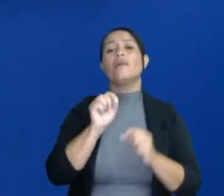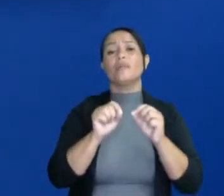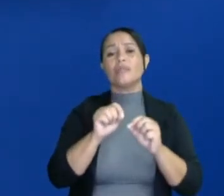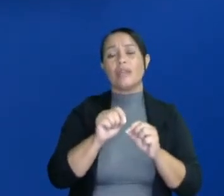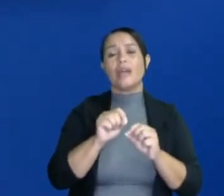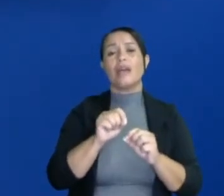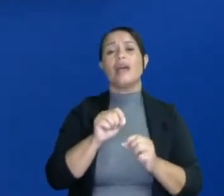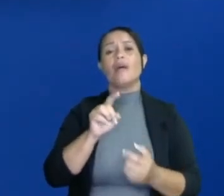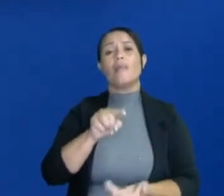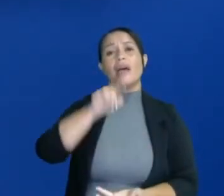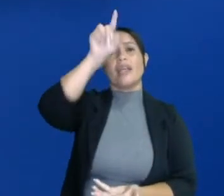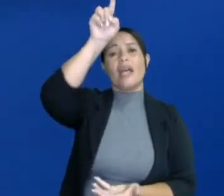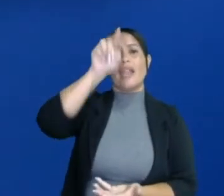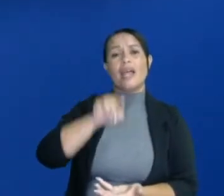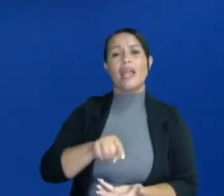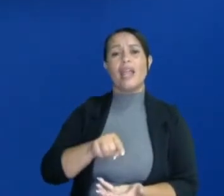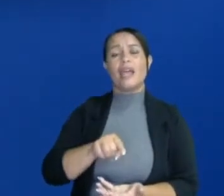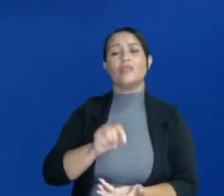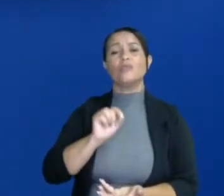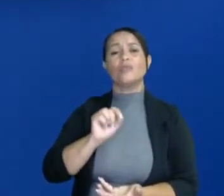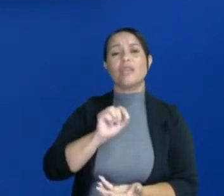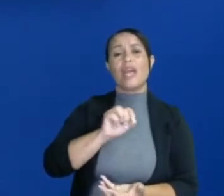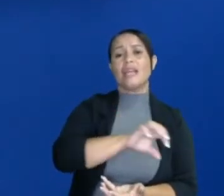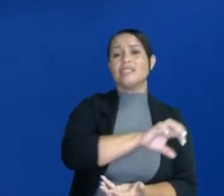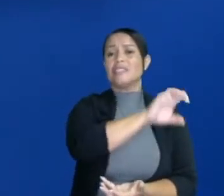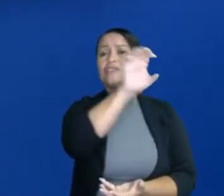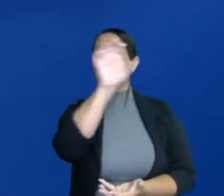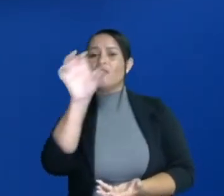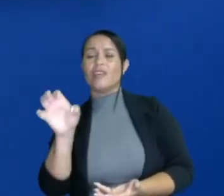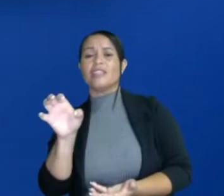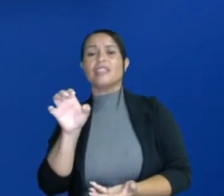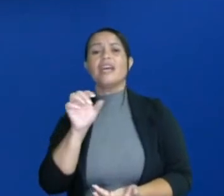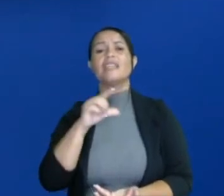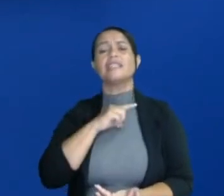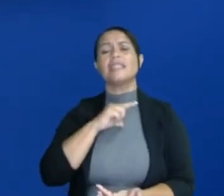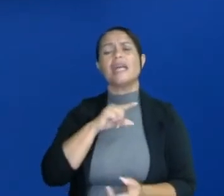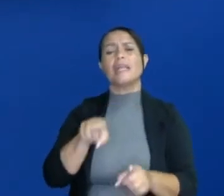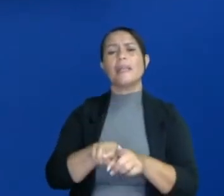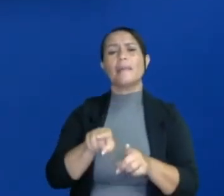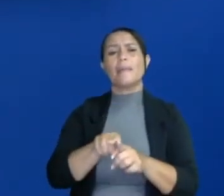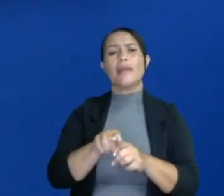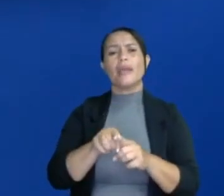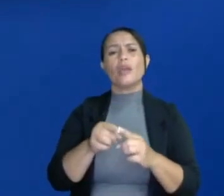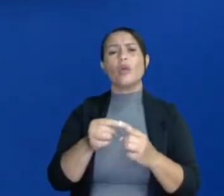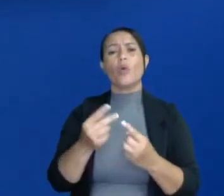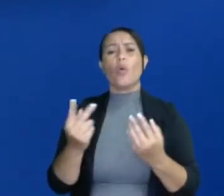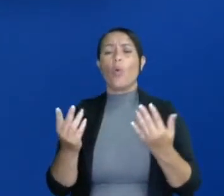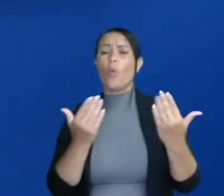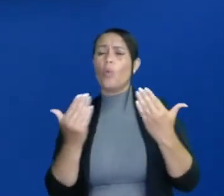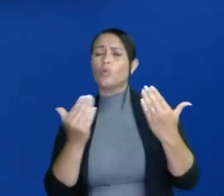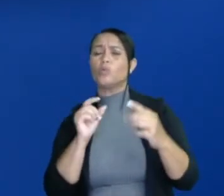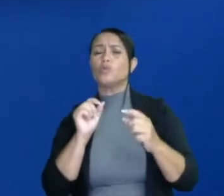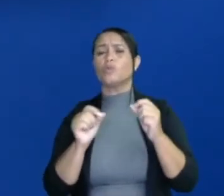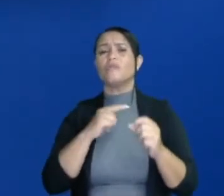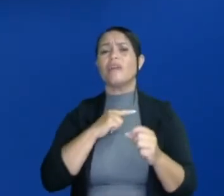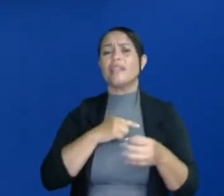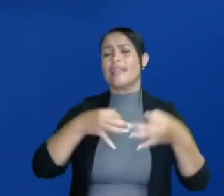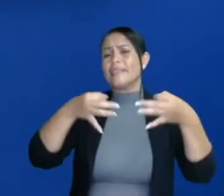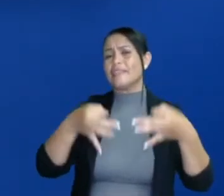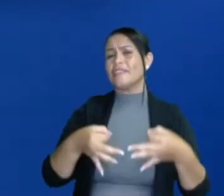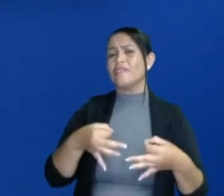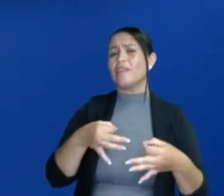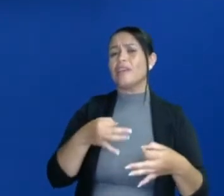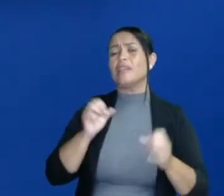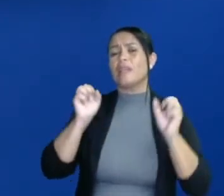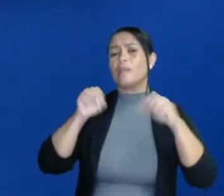que cortam a Terra, os meridianos as linhas verticais e com o paralelo e com o meridiano você vai ter exatamente a